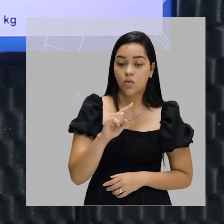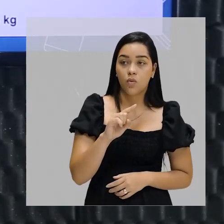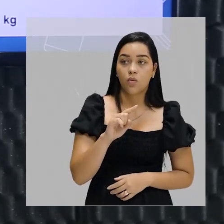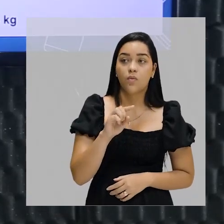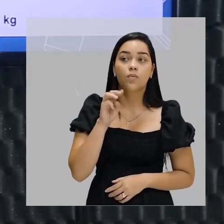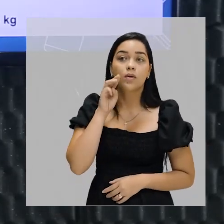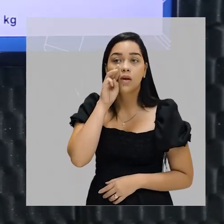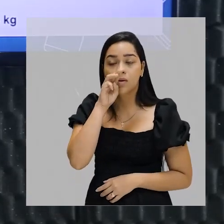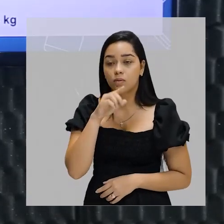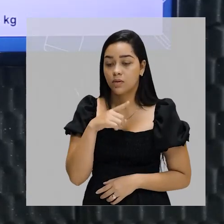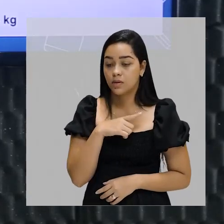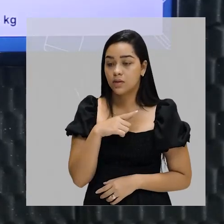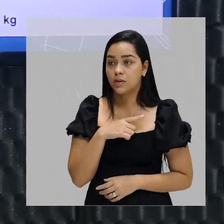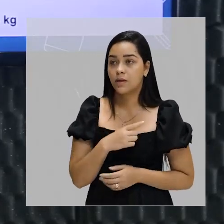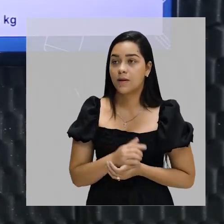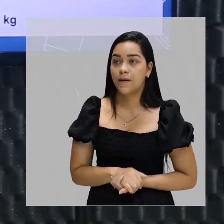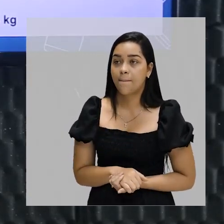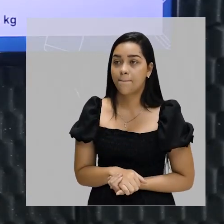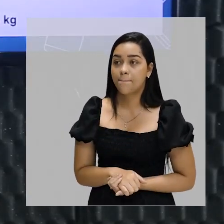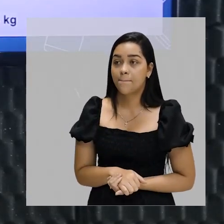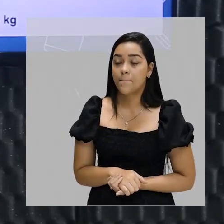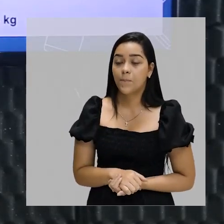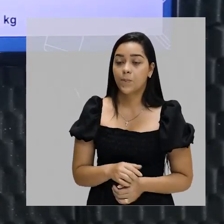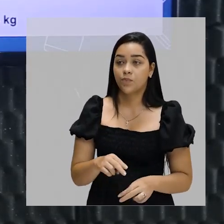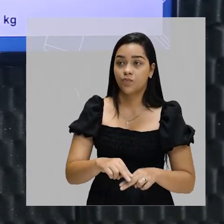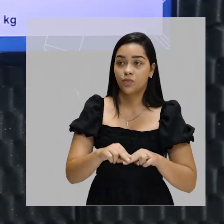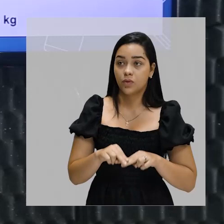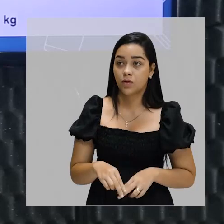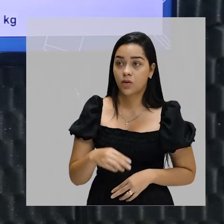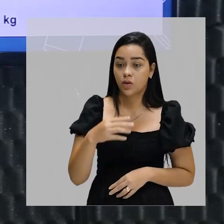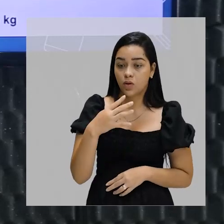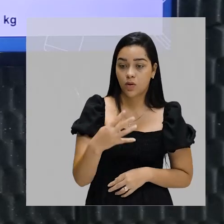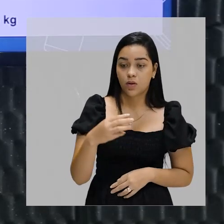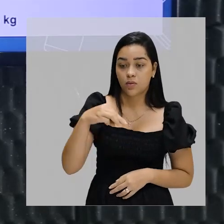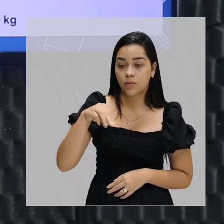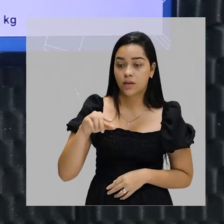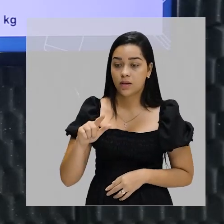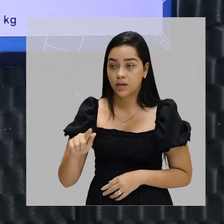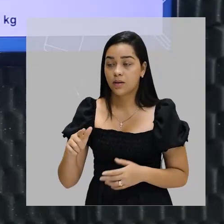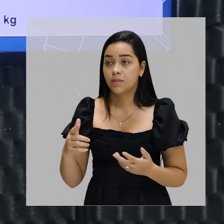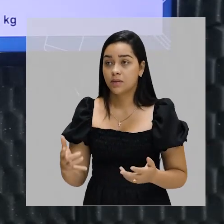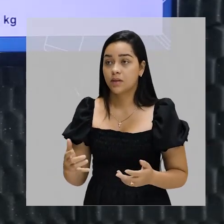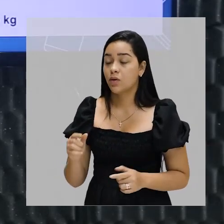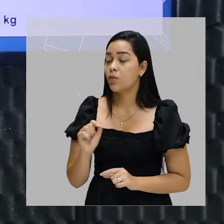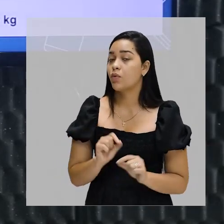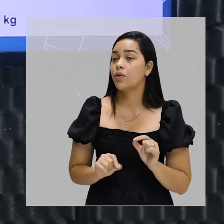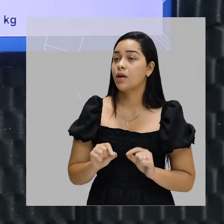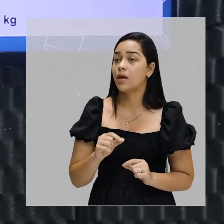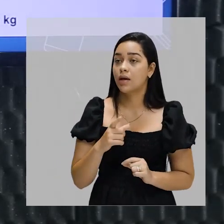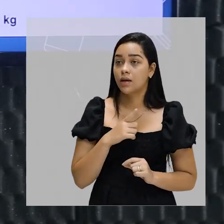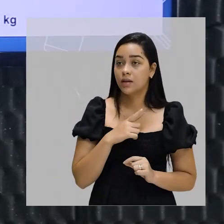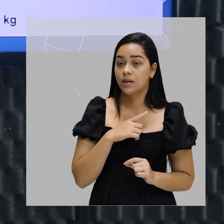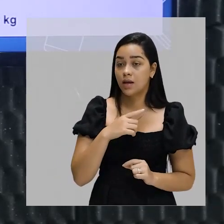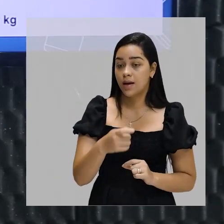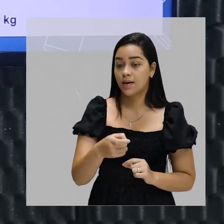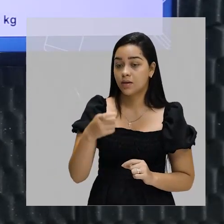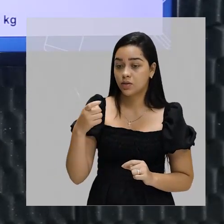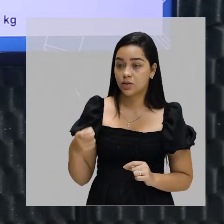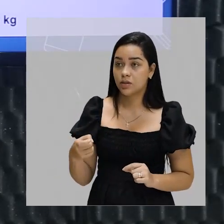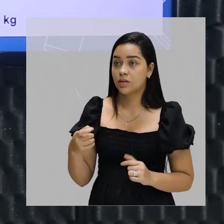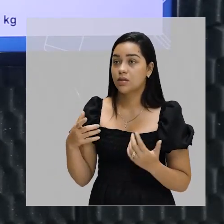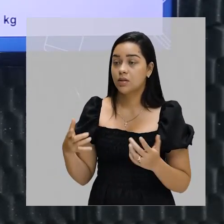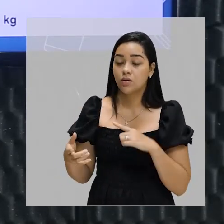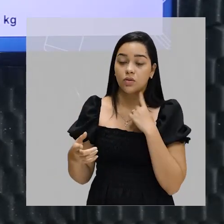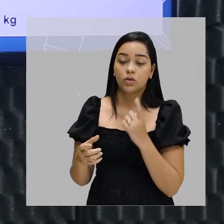milhão de miligramas. Portanto, 4 miligramas, turminha, vai equivaler a X. Então,